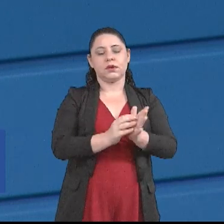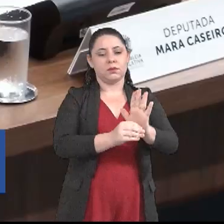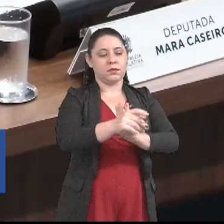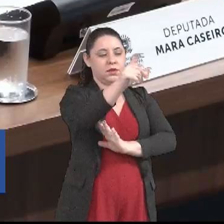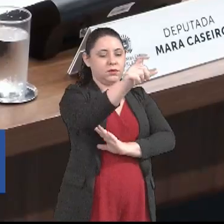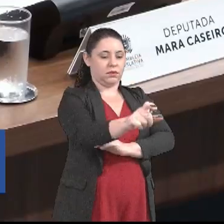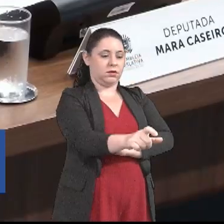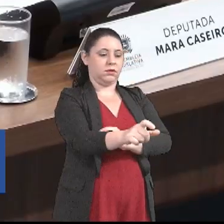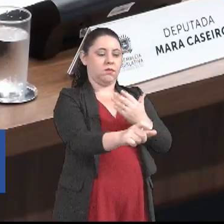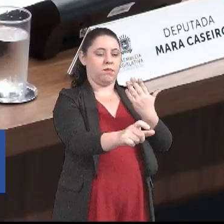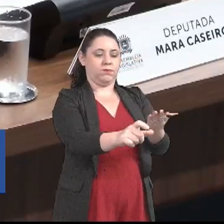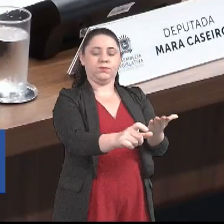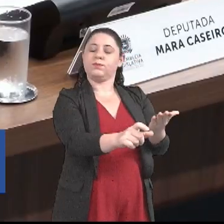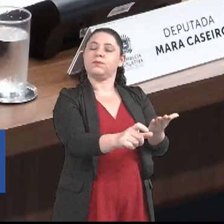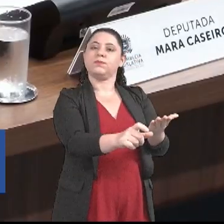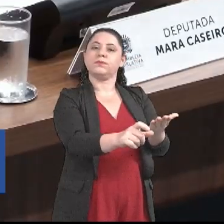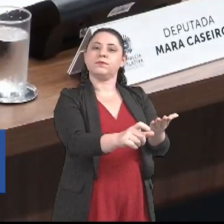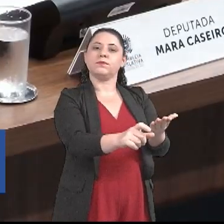direcionada